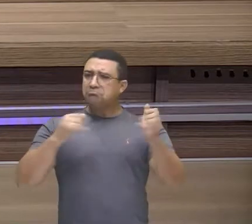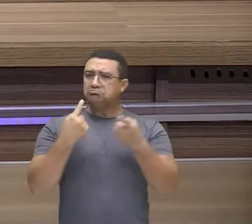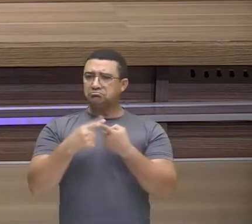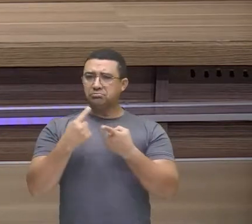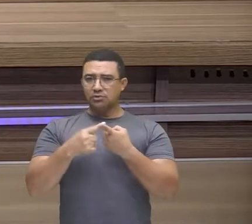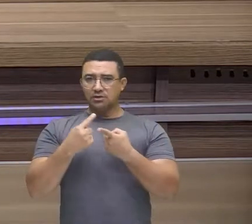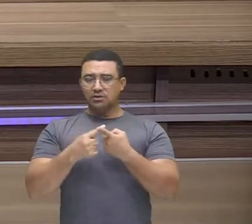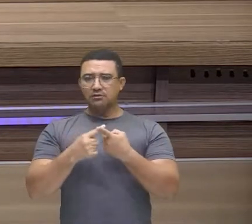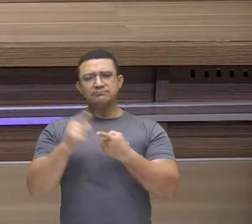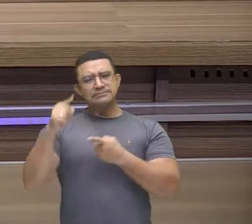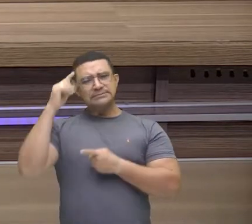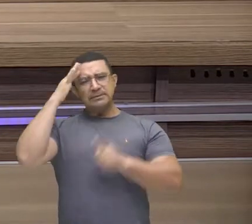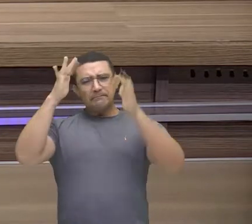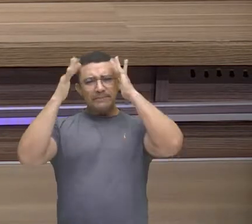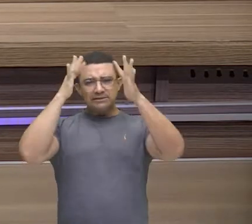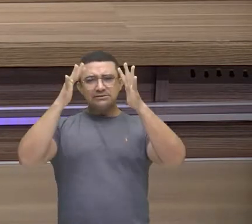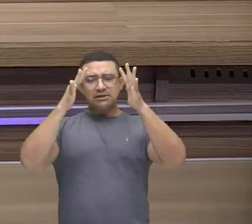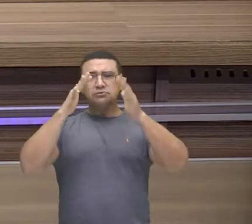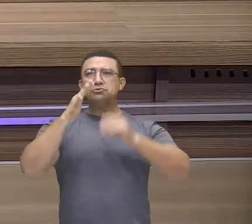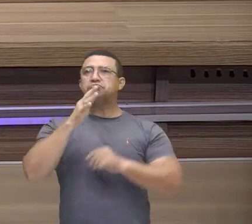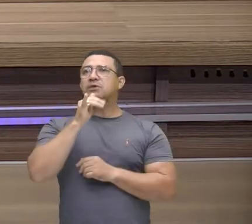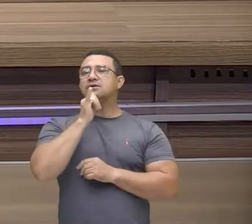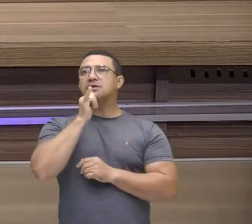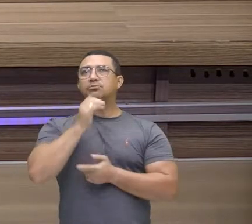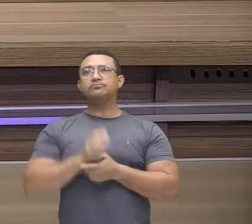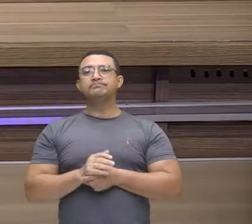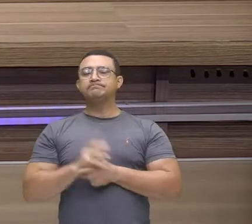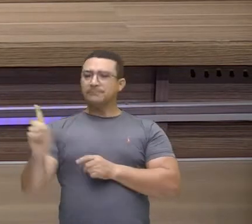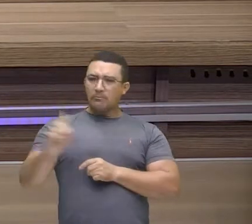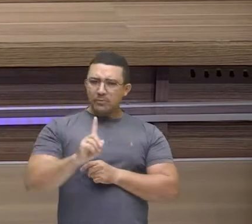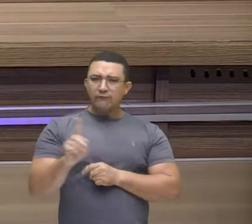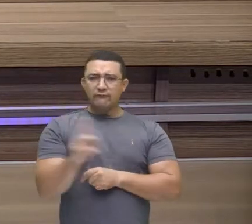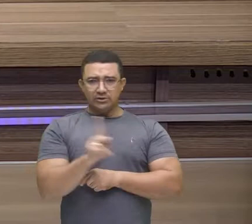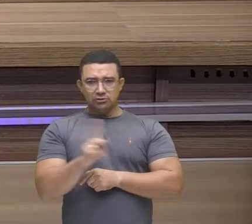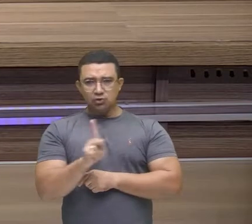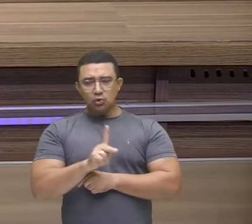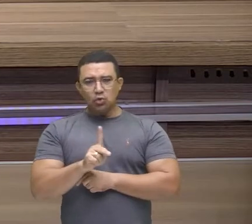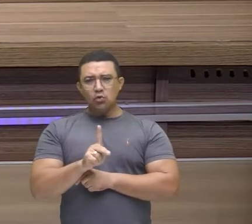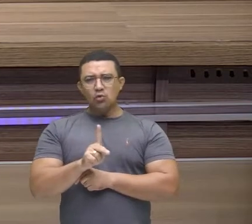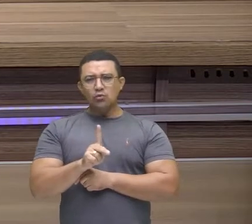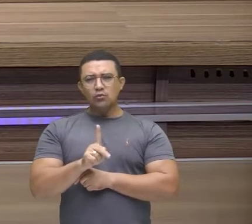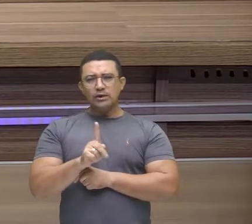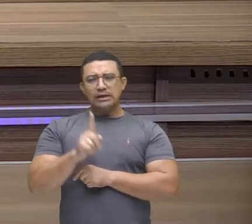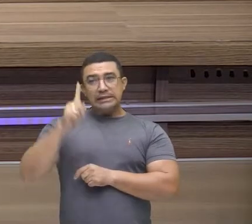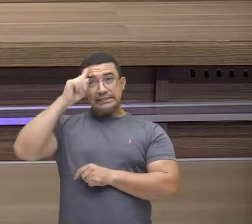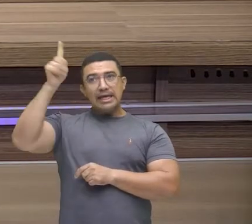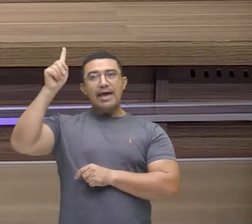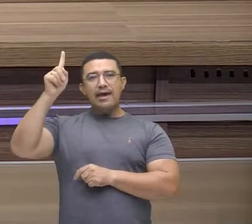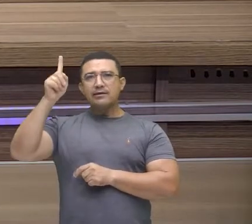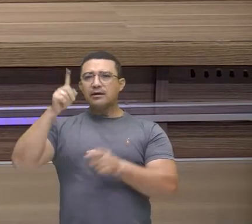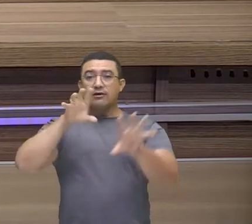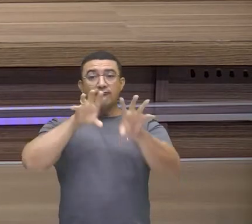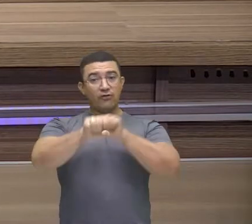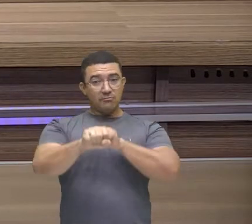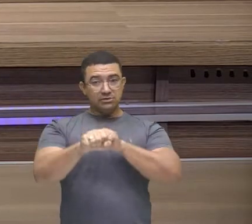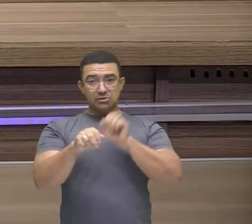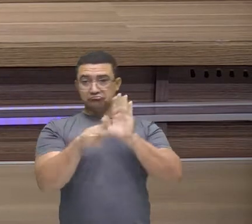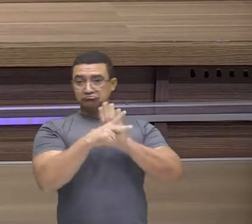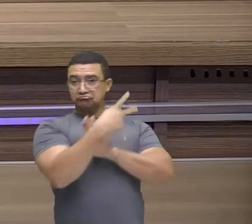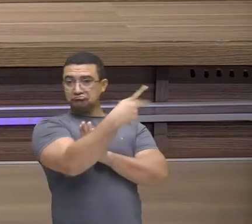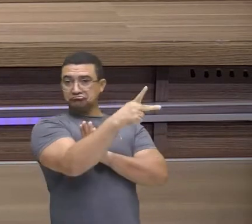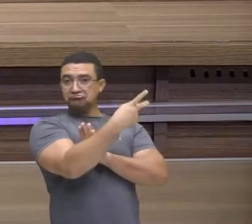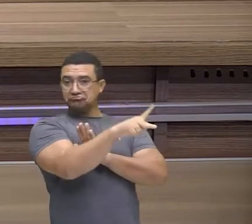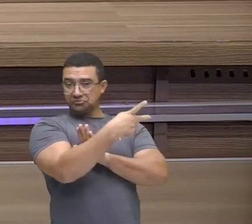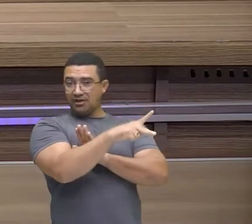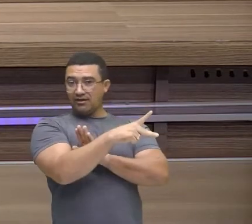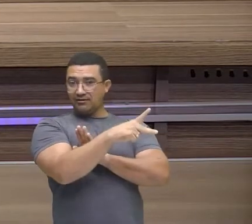você imagina, se vem um professor com uma ideia de casa, né, uma formação que ele teve, porque nós somos